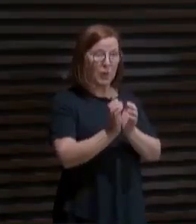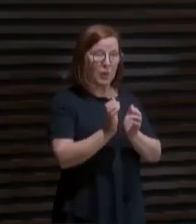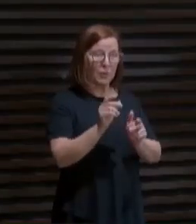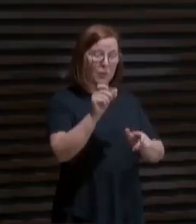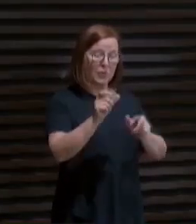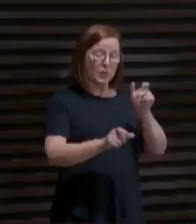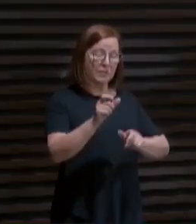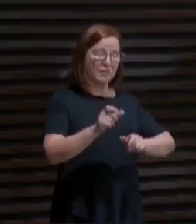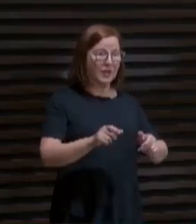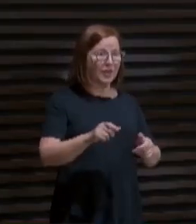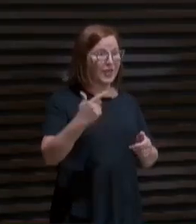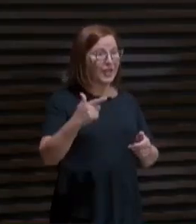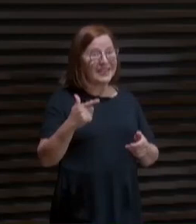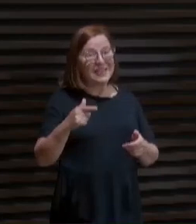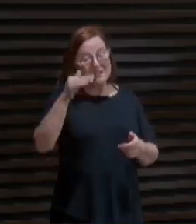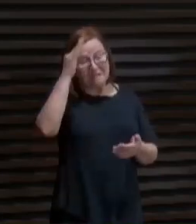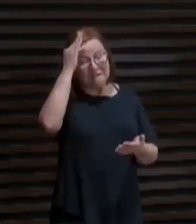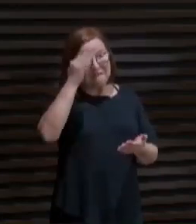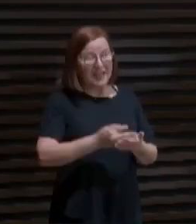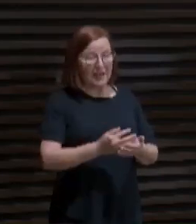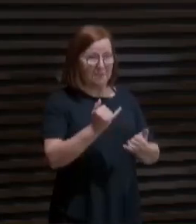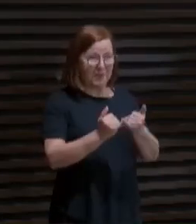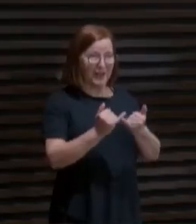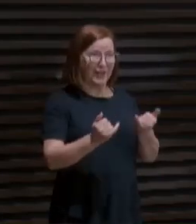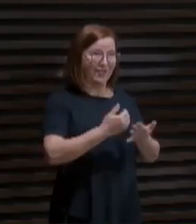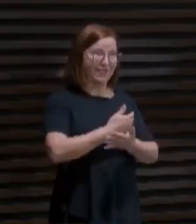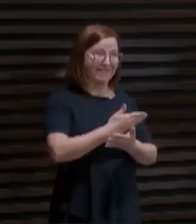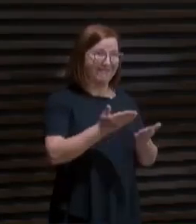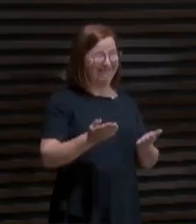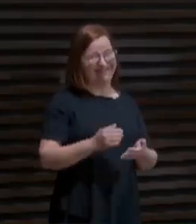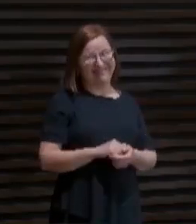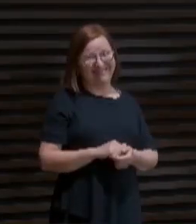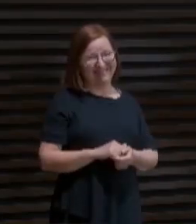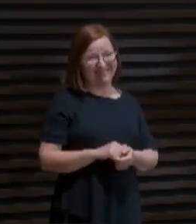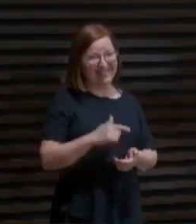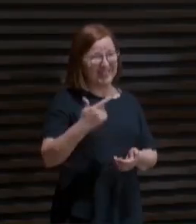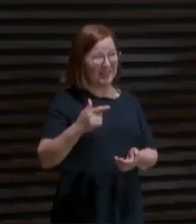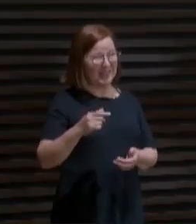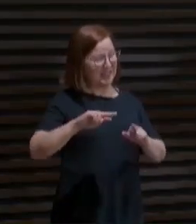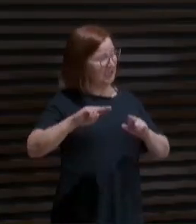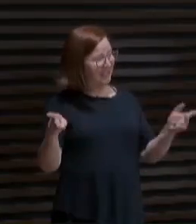similibus, semelhante a nós todos. Não tem diferença.